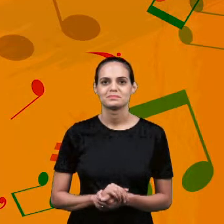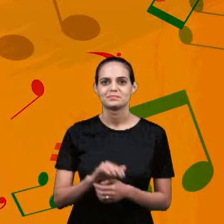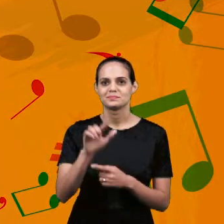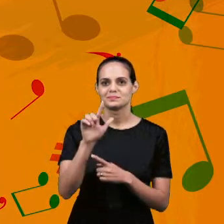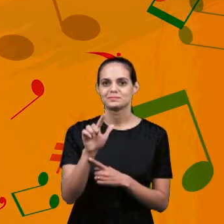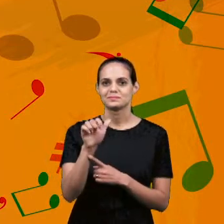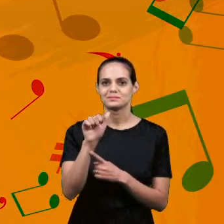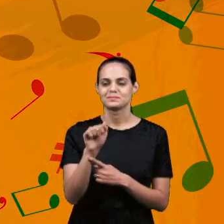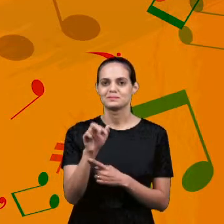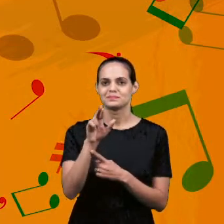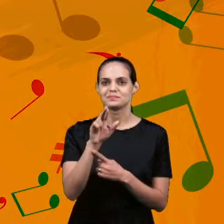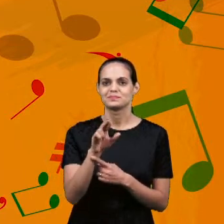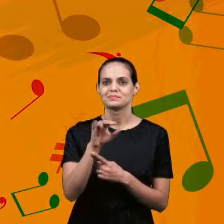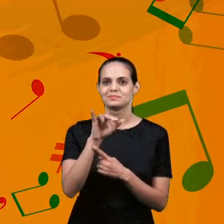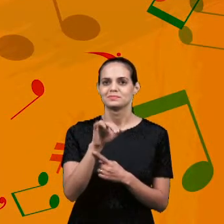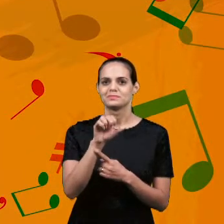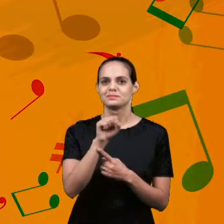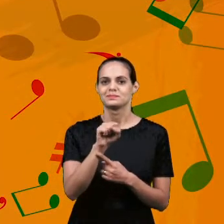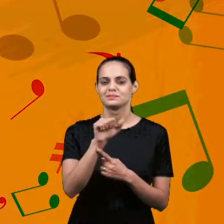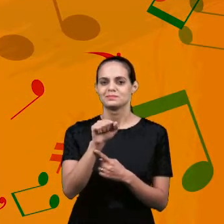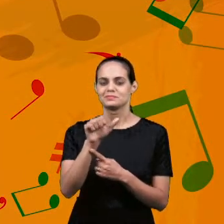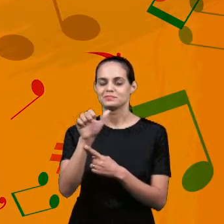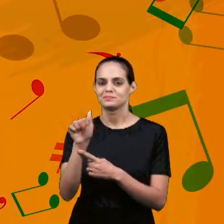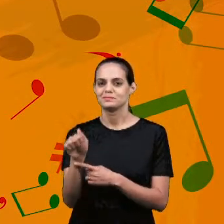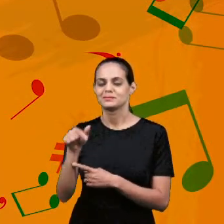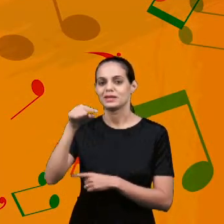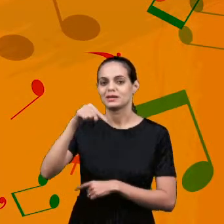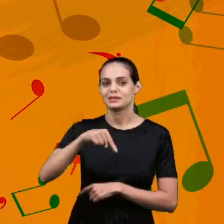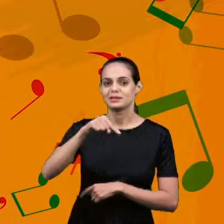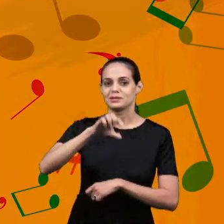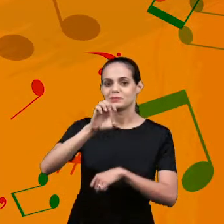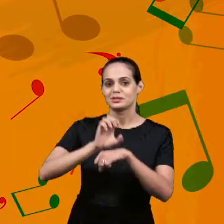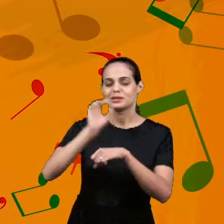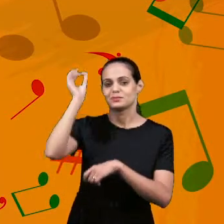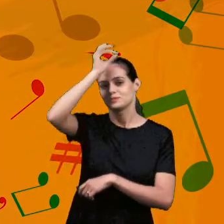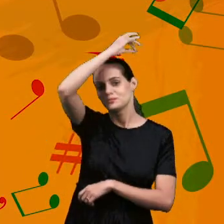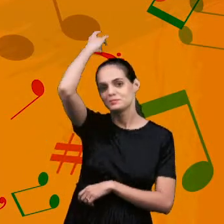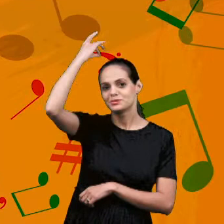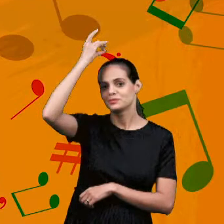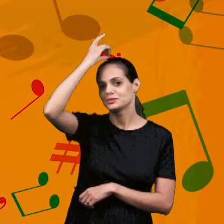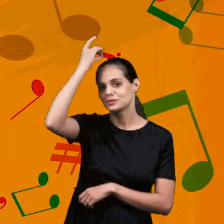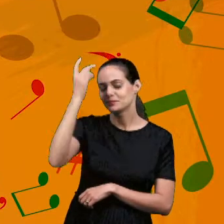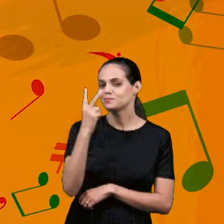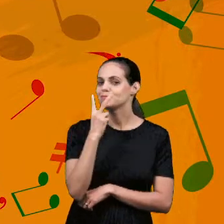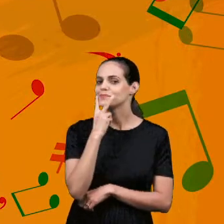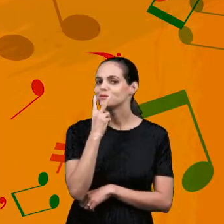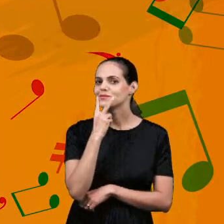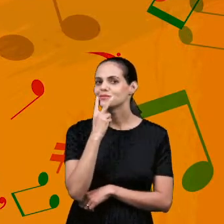Essa é a Larissa, Ilha das Caieiras, Vitória, Espírito Santo.